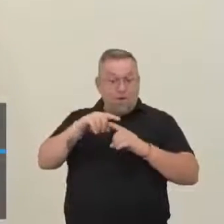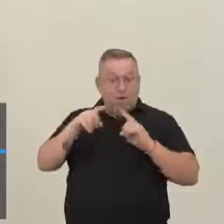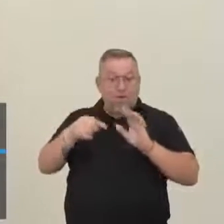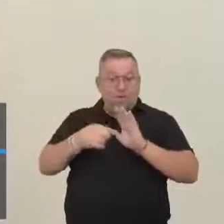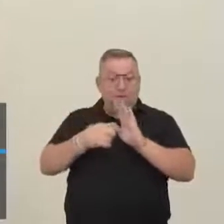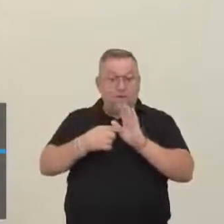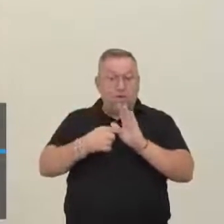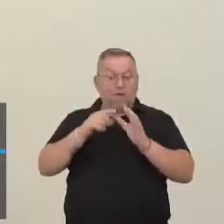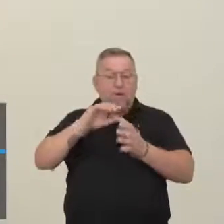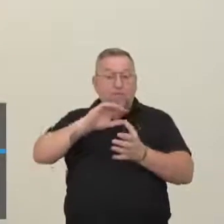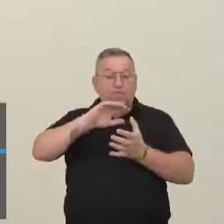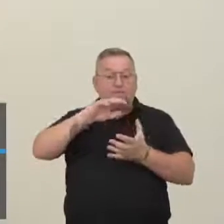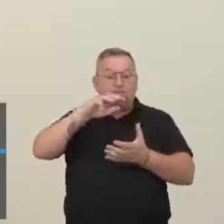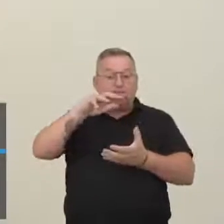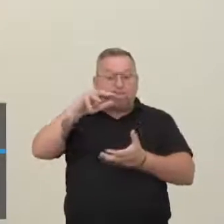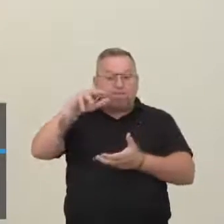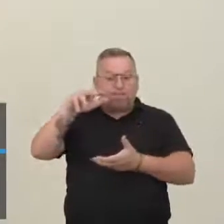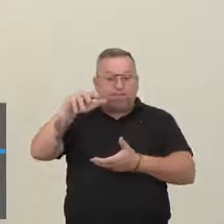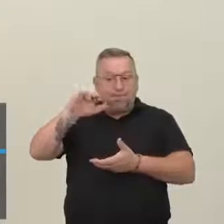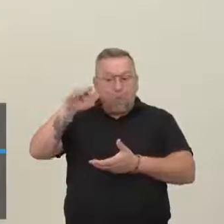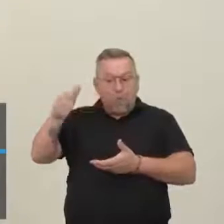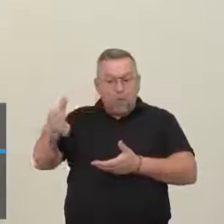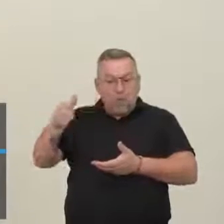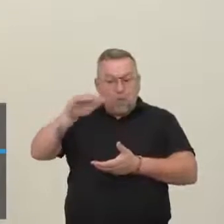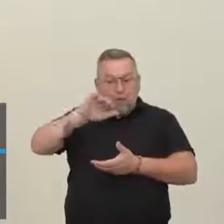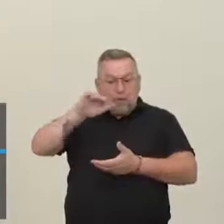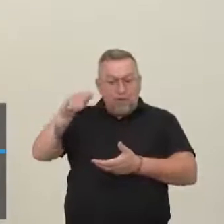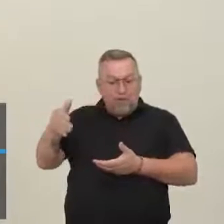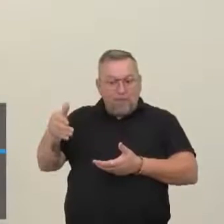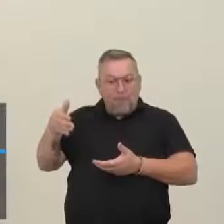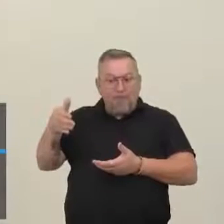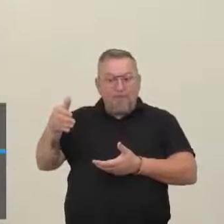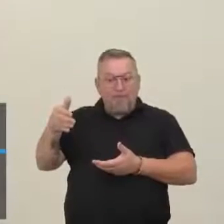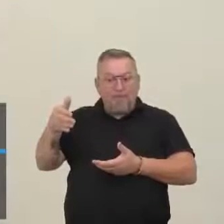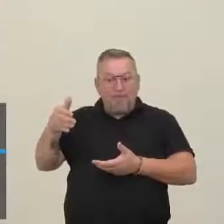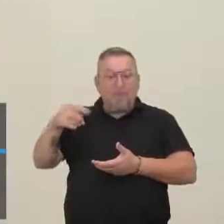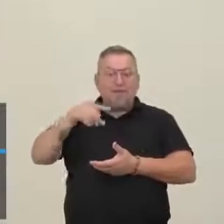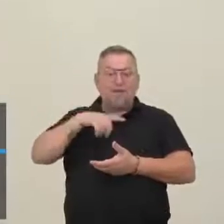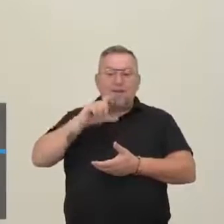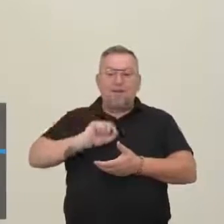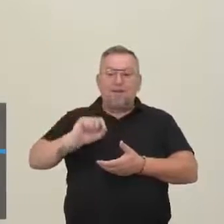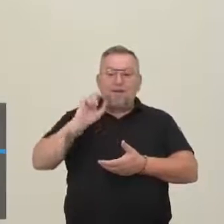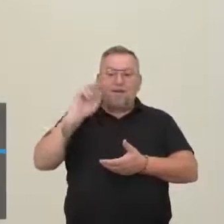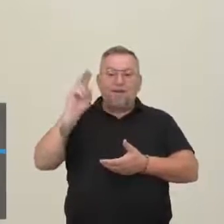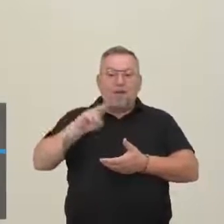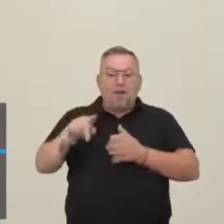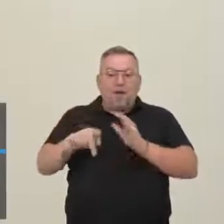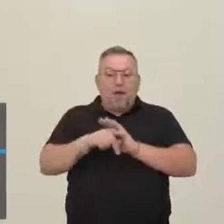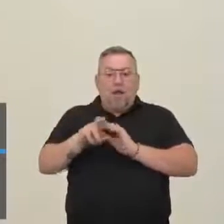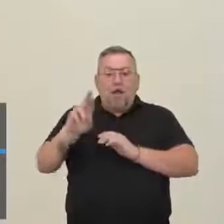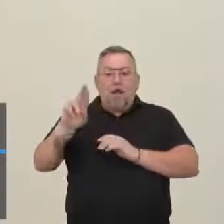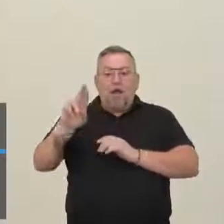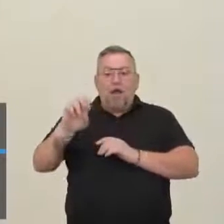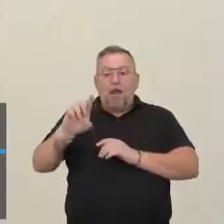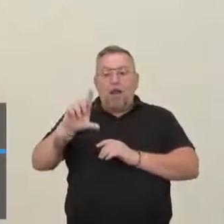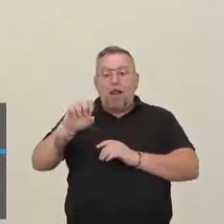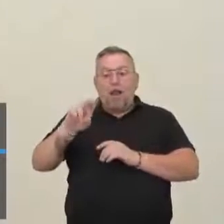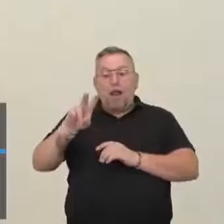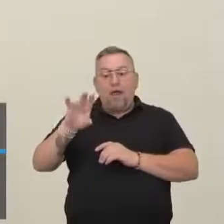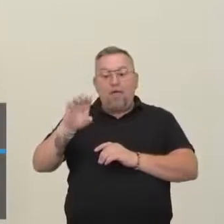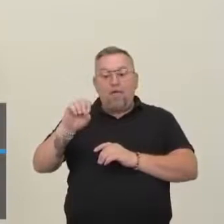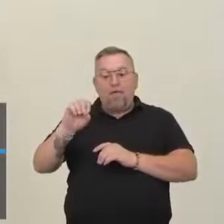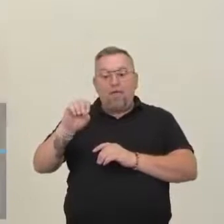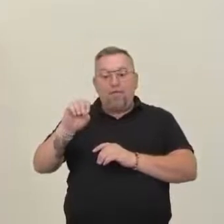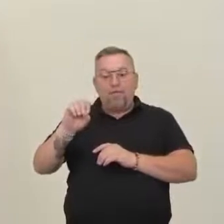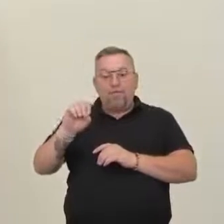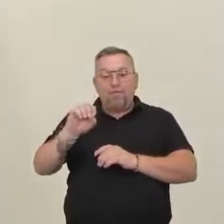na nossa superfície terrestre. E aí nós temos aí um mapa mostrando aí o planisfério do relevo. Tá? Então pode aí colocar